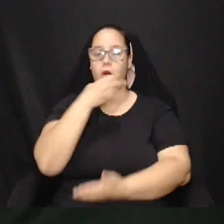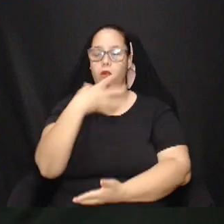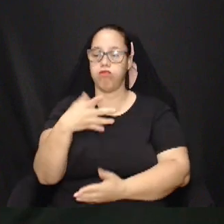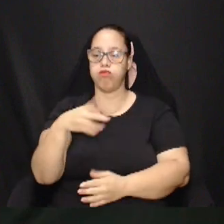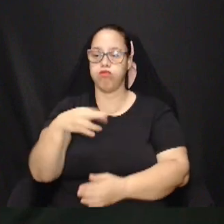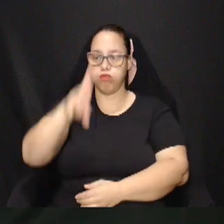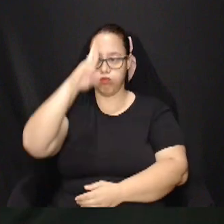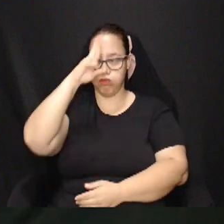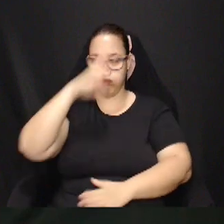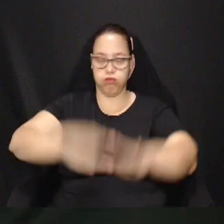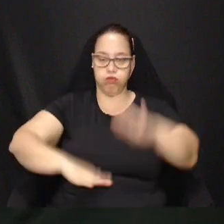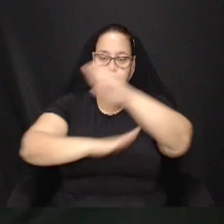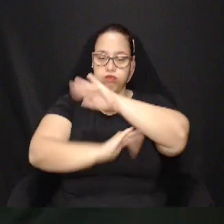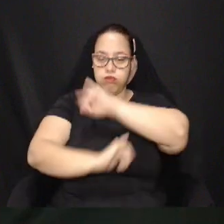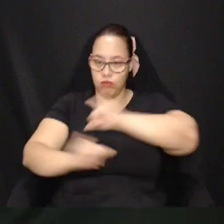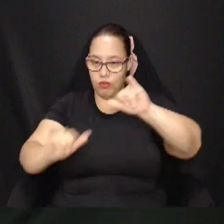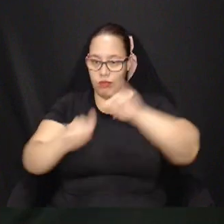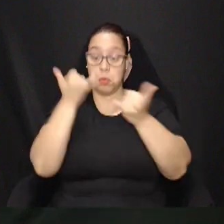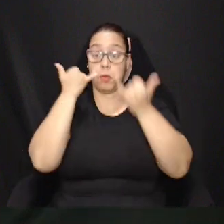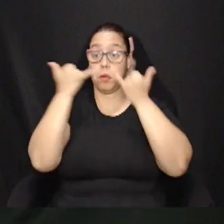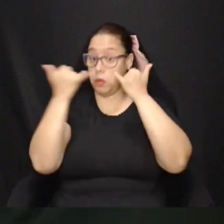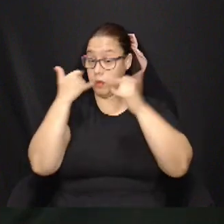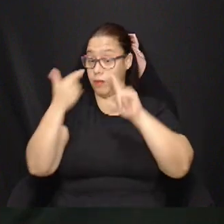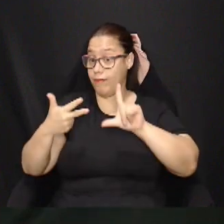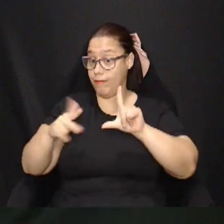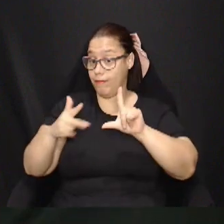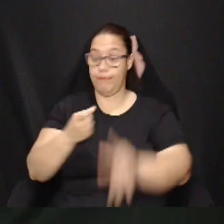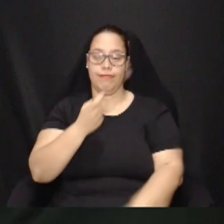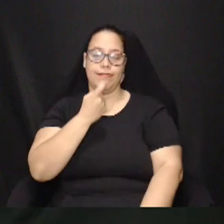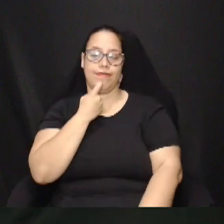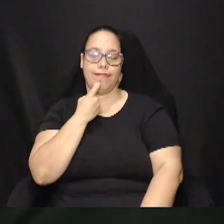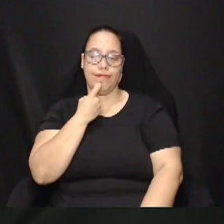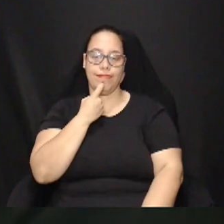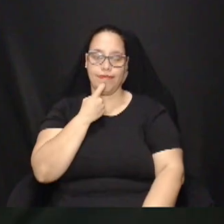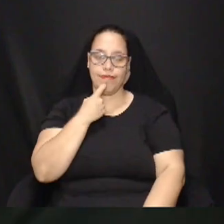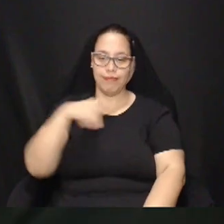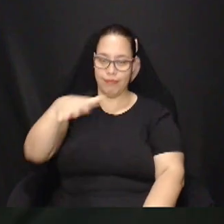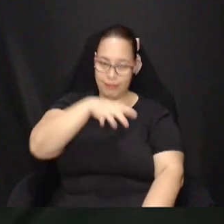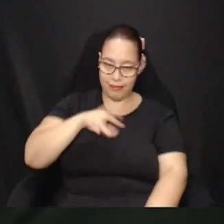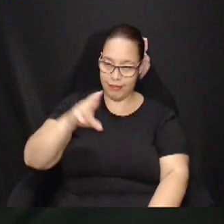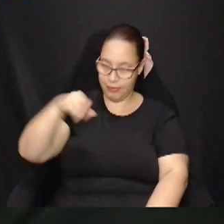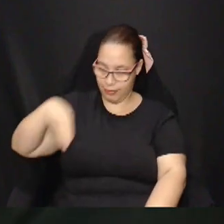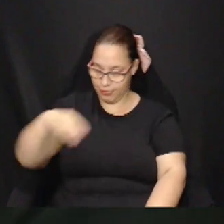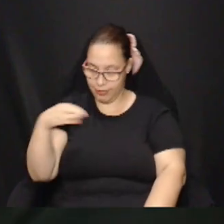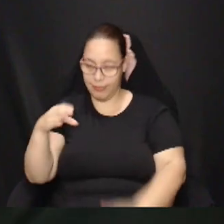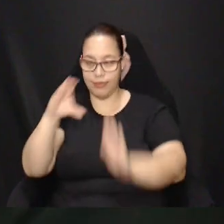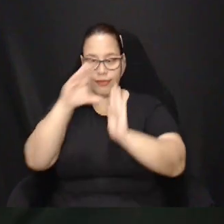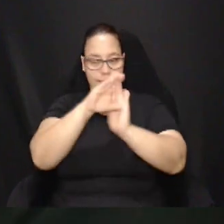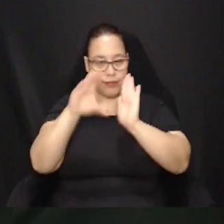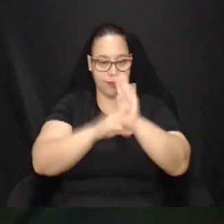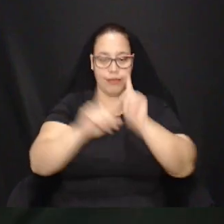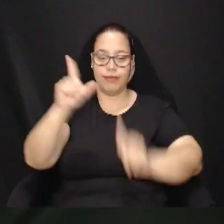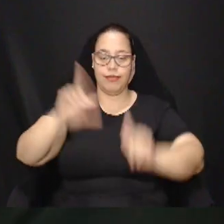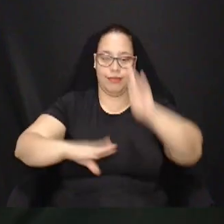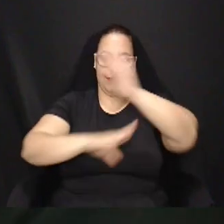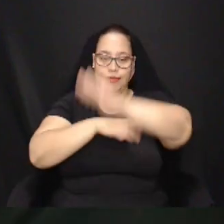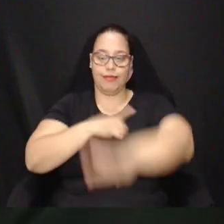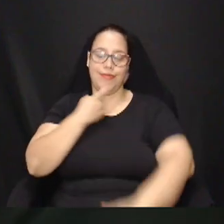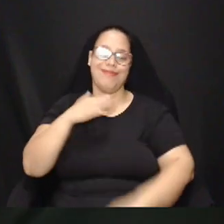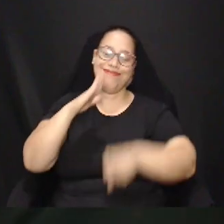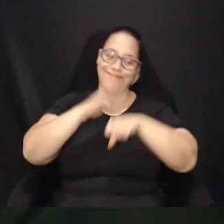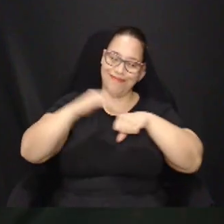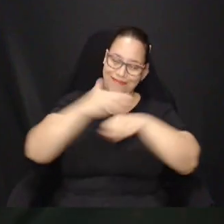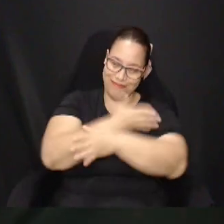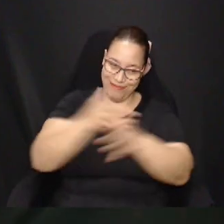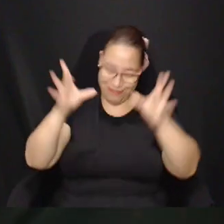Notícia, com informações do Legislativo e também da nossa metrópole. Programação da TV Câmara Campinas sempre feita com muito carinho, especialmente